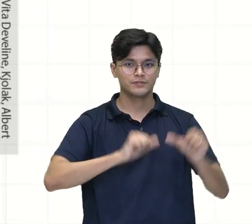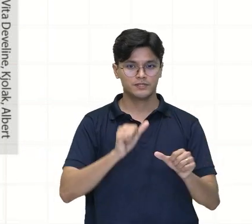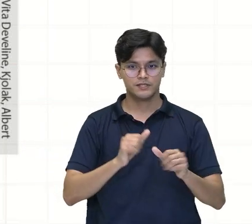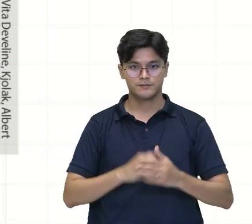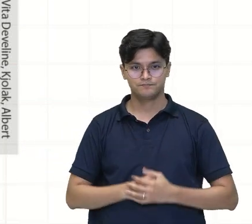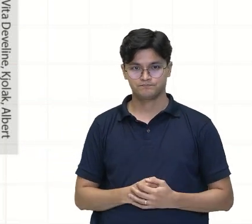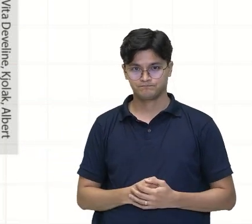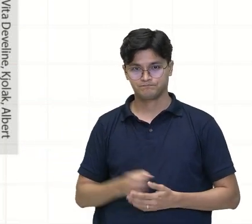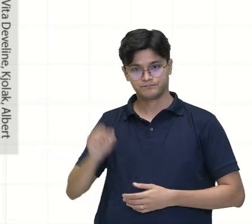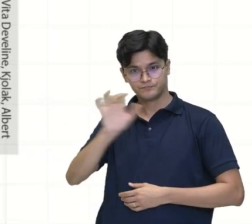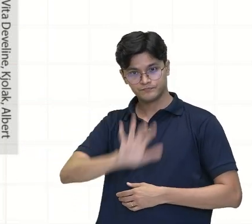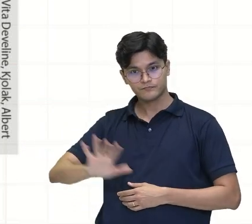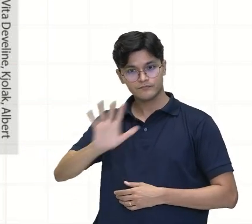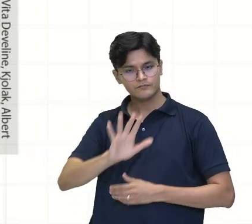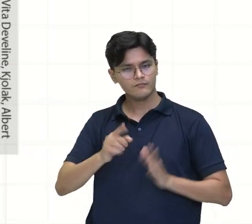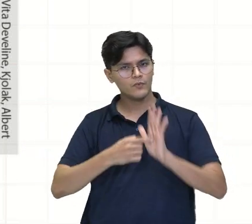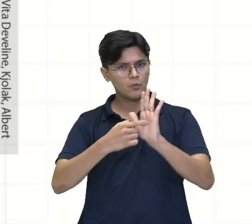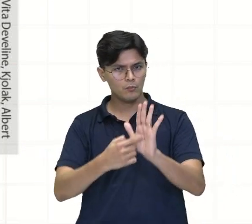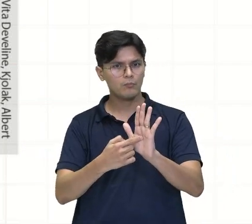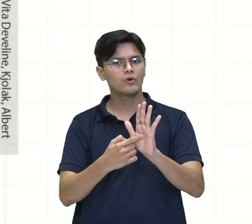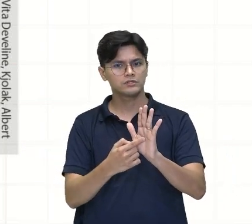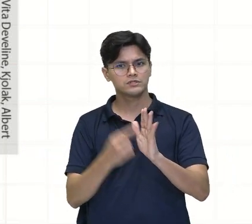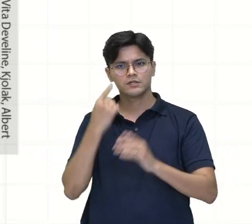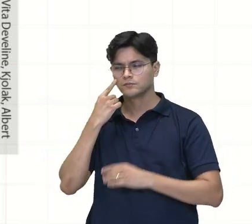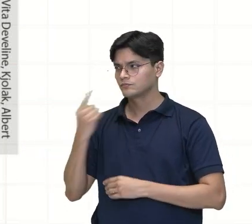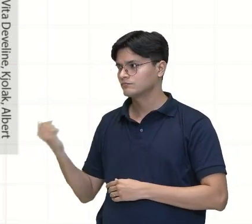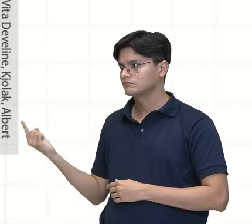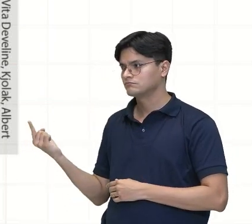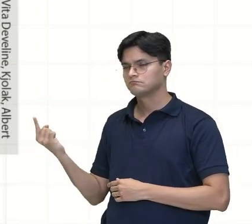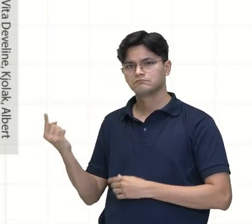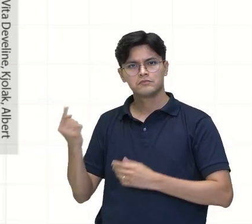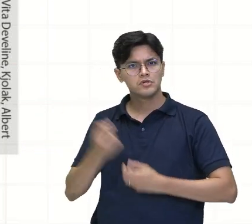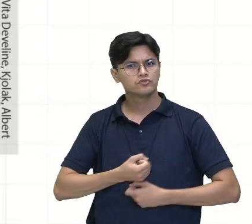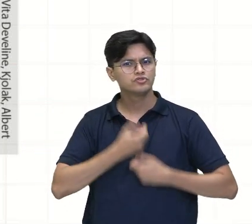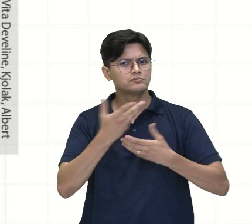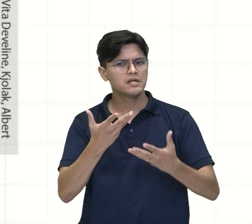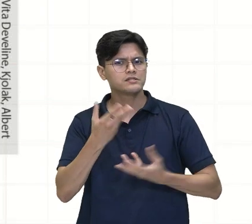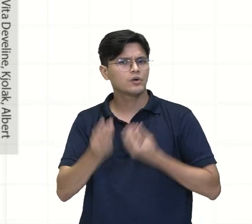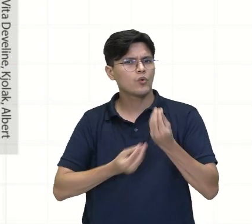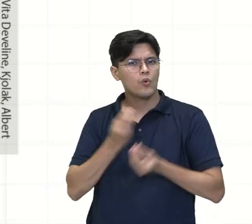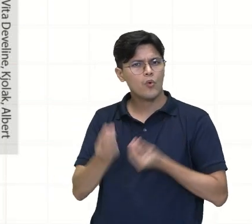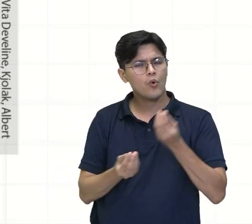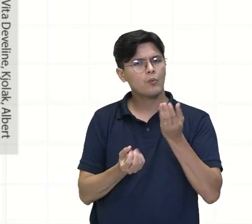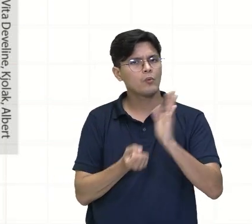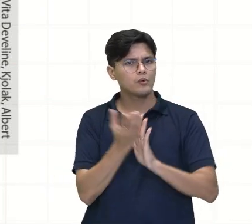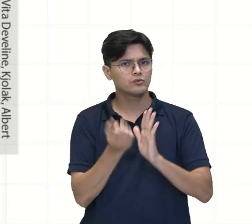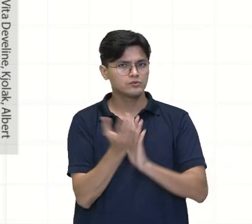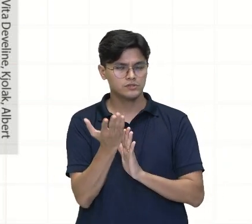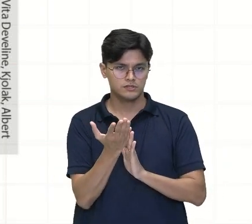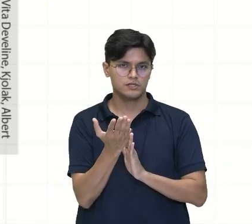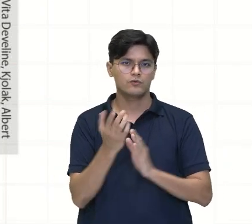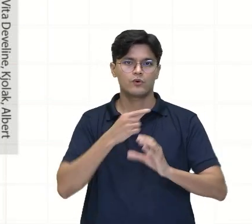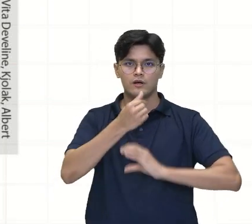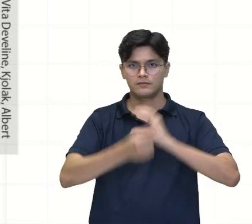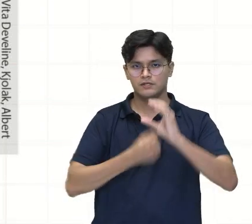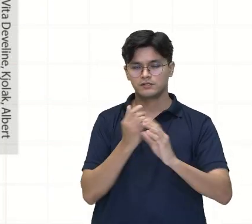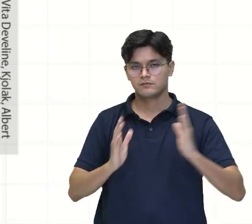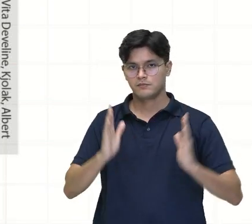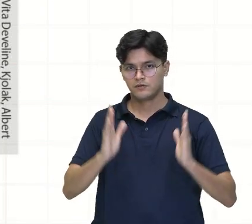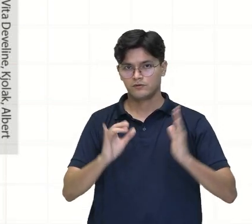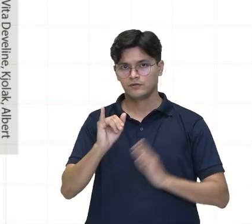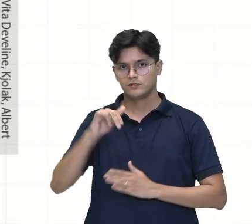esse momento do capitalismo informacional, né, com essa conexão ali maior entre as pessoas e os lugares do mundo,